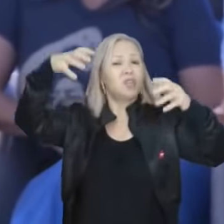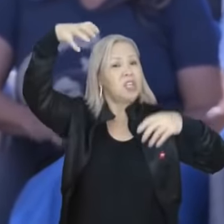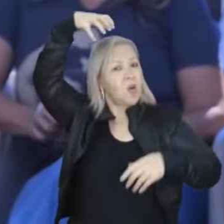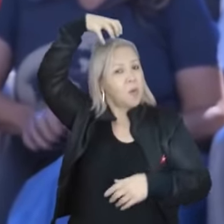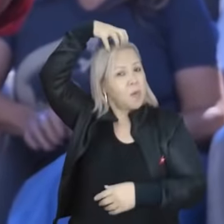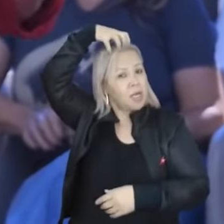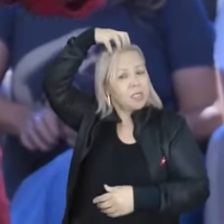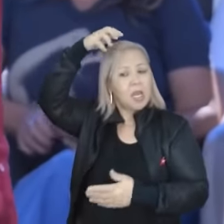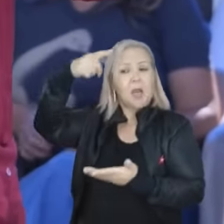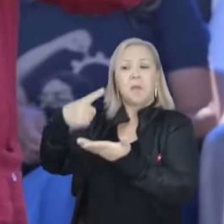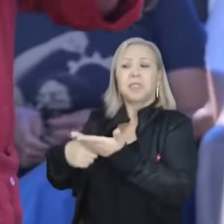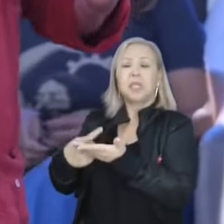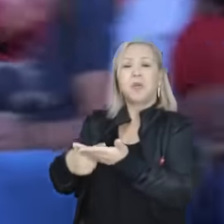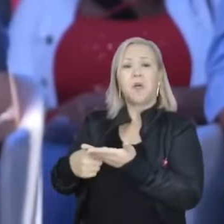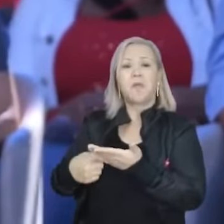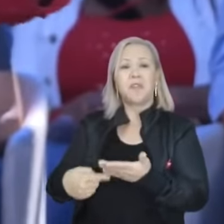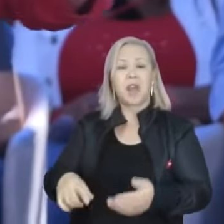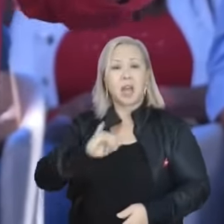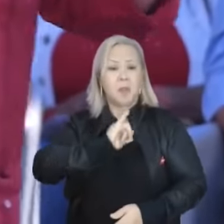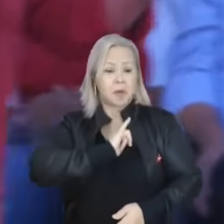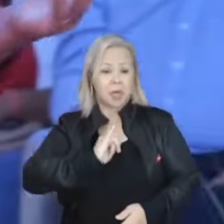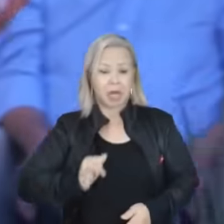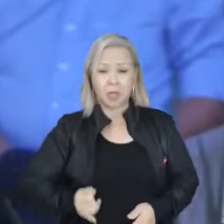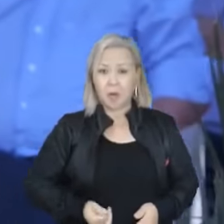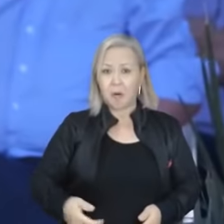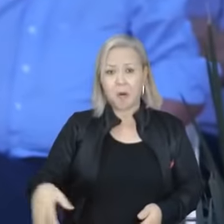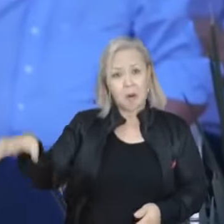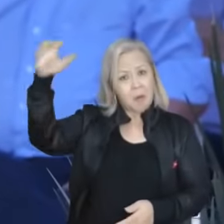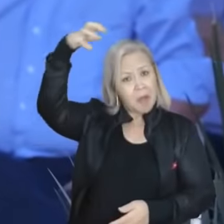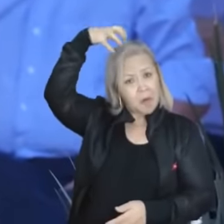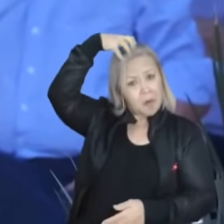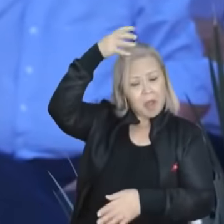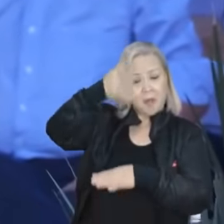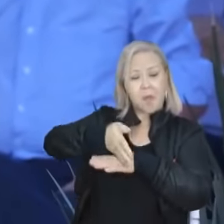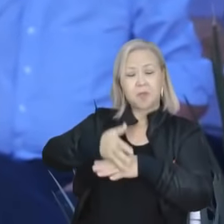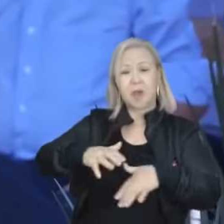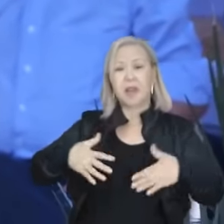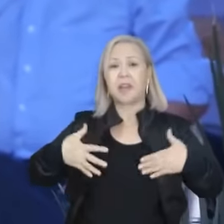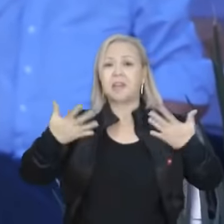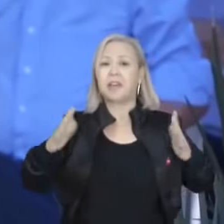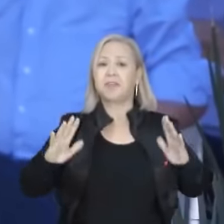para ser convidado pelo rei, para participar das festas. Enquanto isso, o pobre